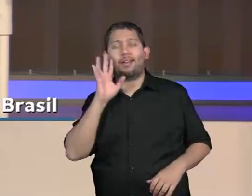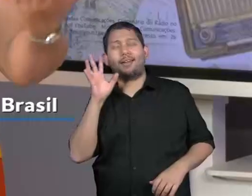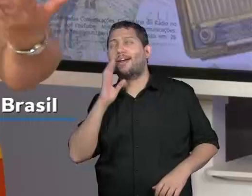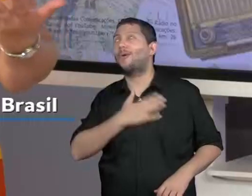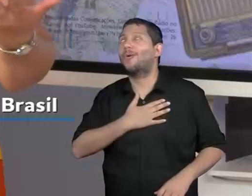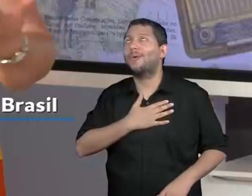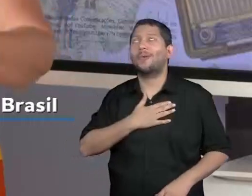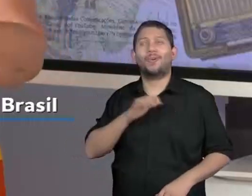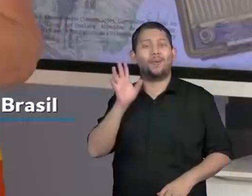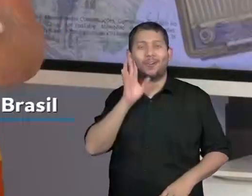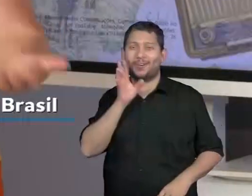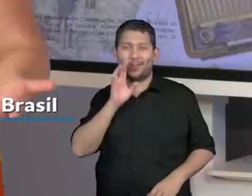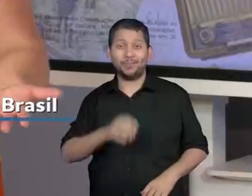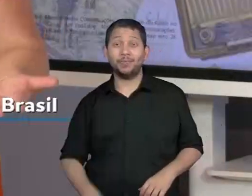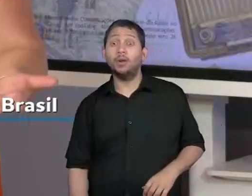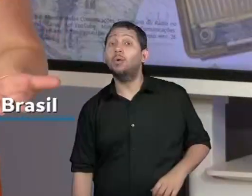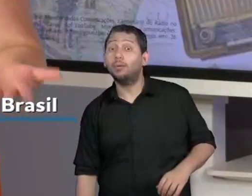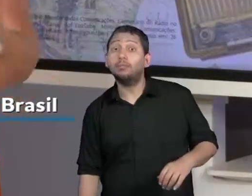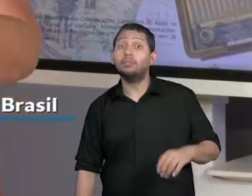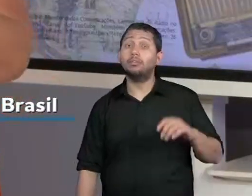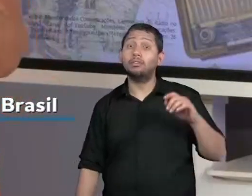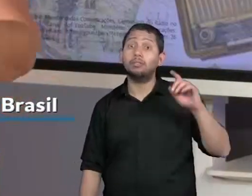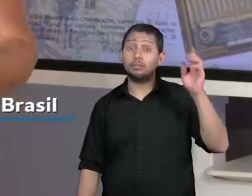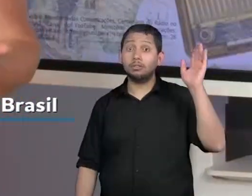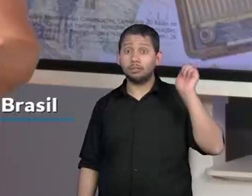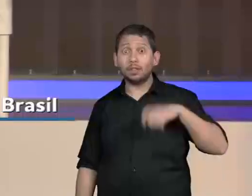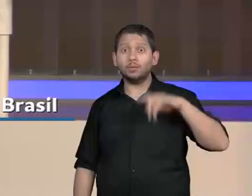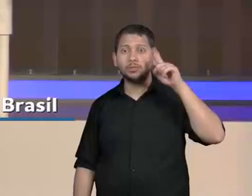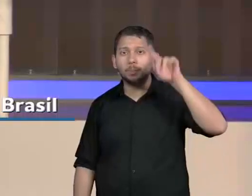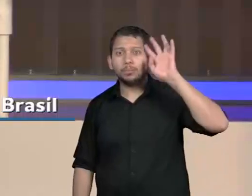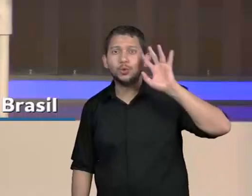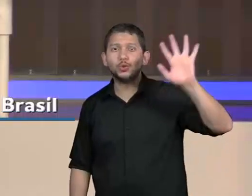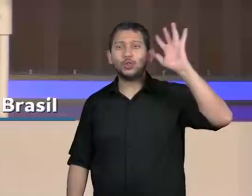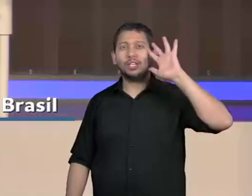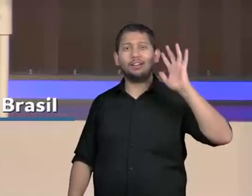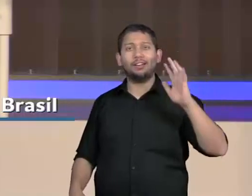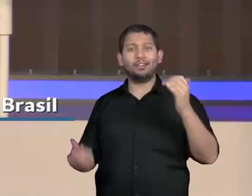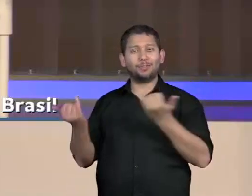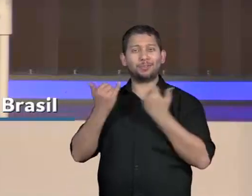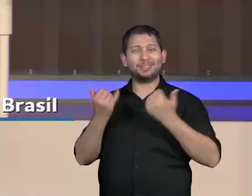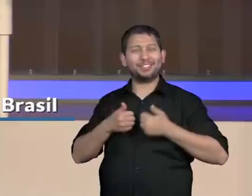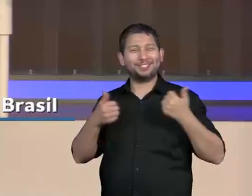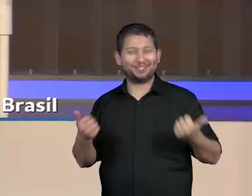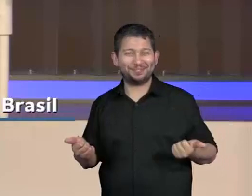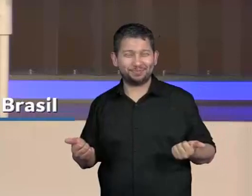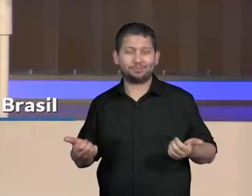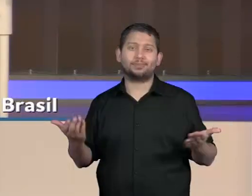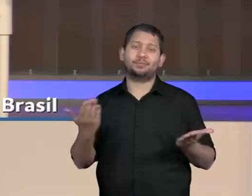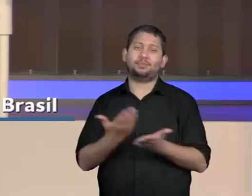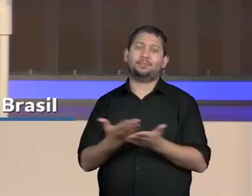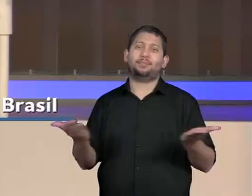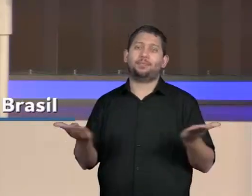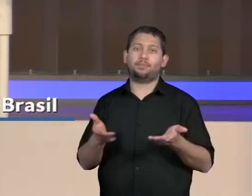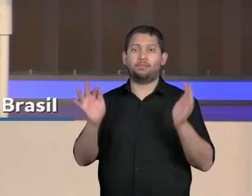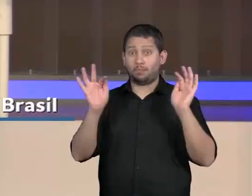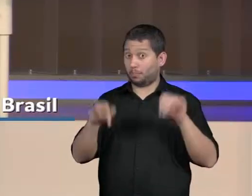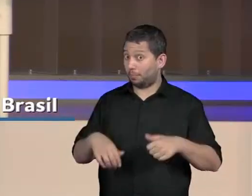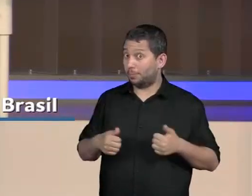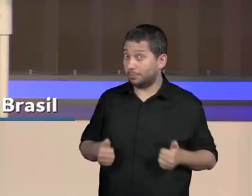ir imaginando ou você ir se informando ao mesmo tempo que você vai andando. Bom, gente, eu vou ficando por